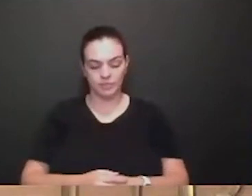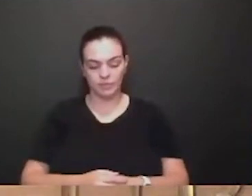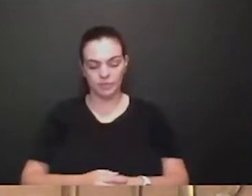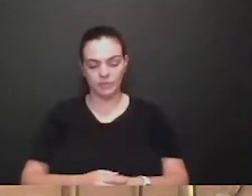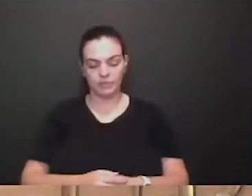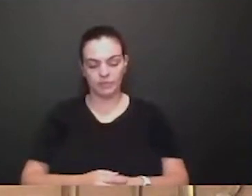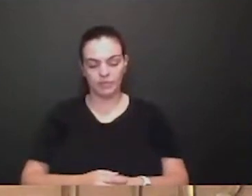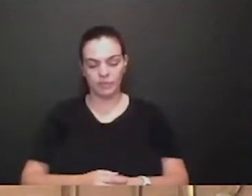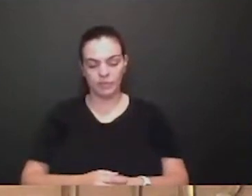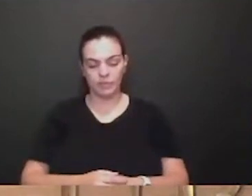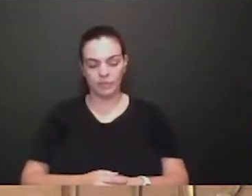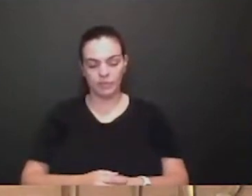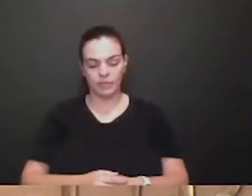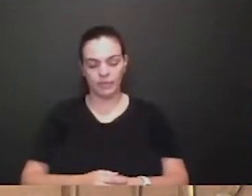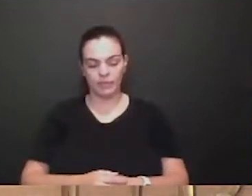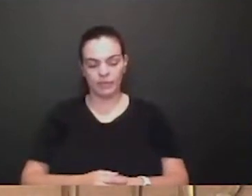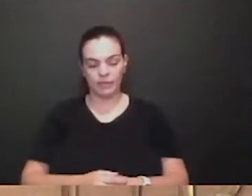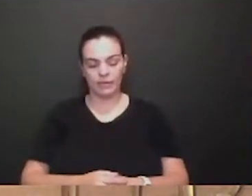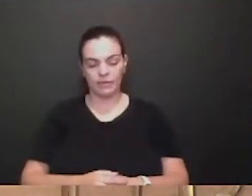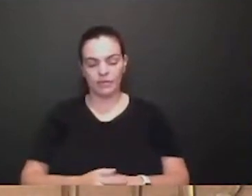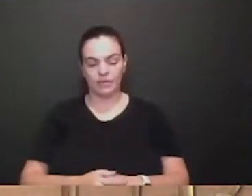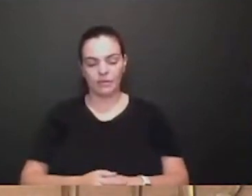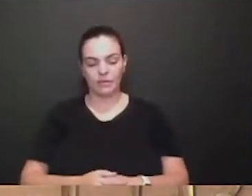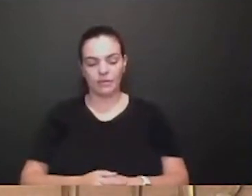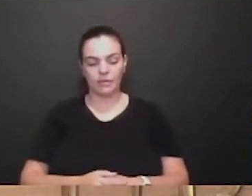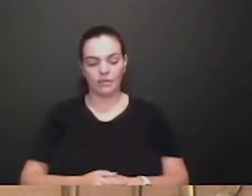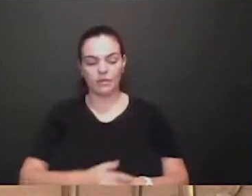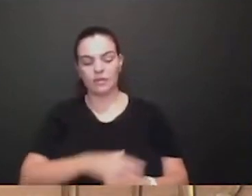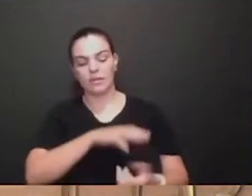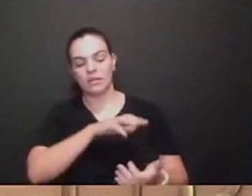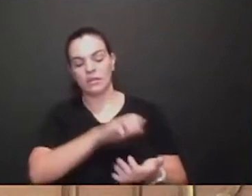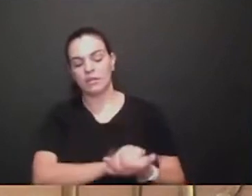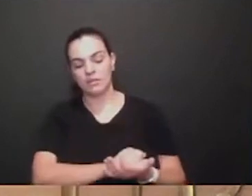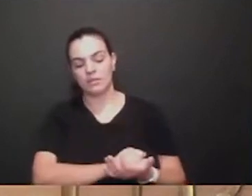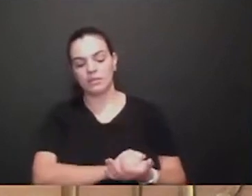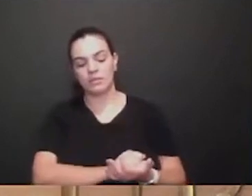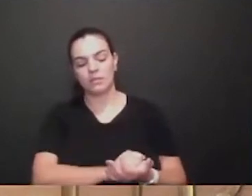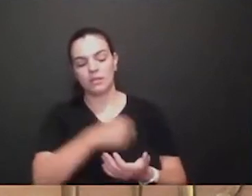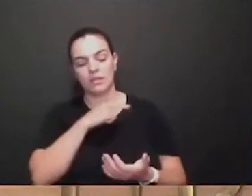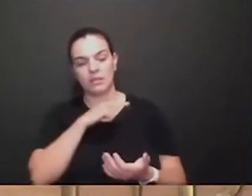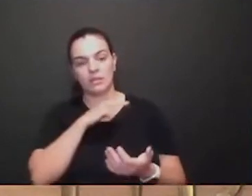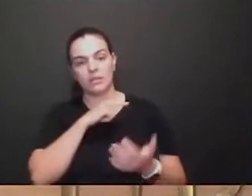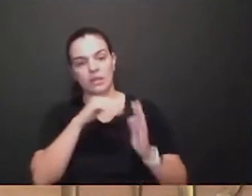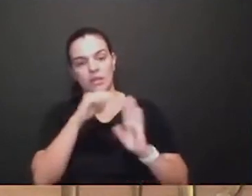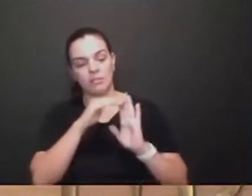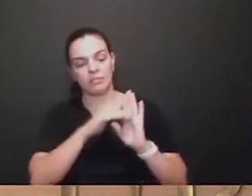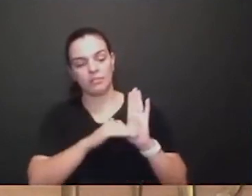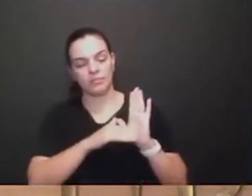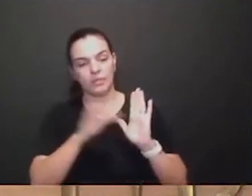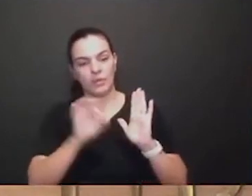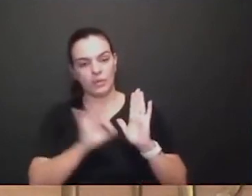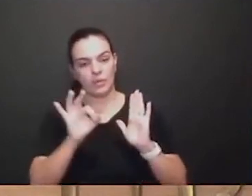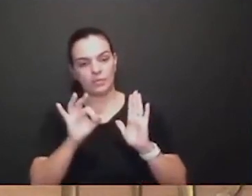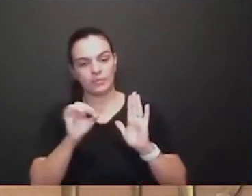para os questionamentos, comentários e sugestão obedecerá a seguinte ordem. Primeiro, a